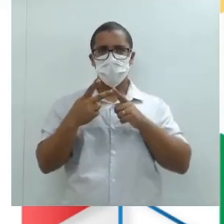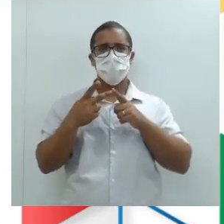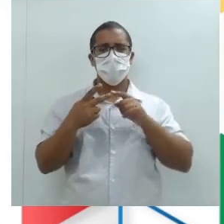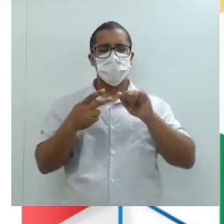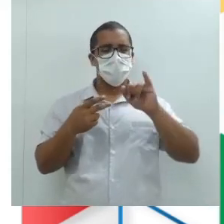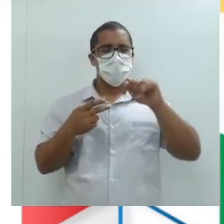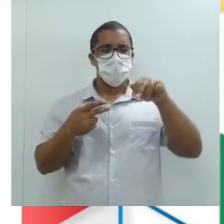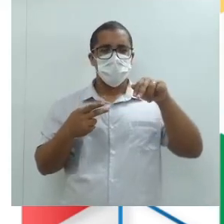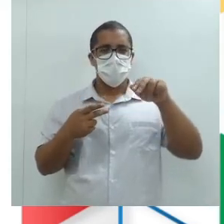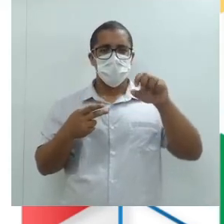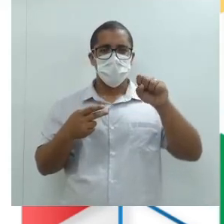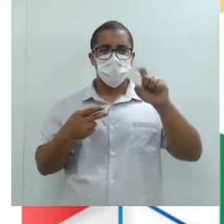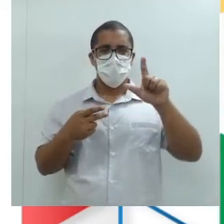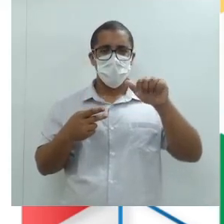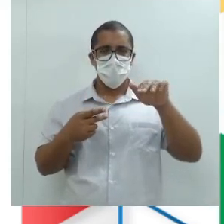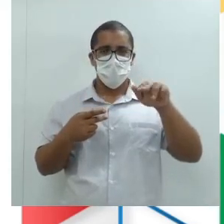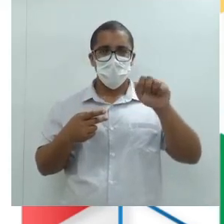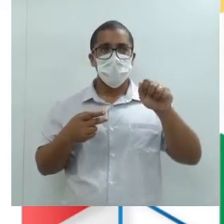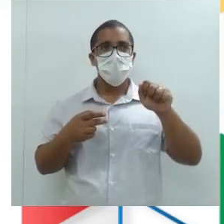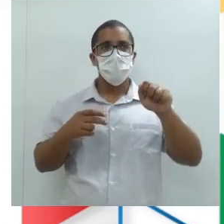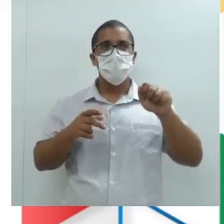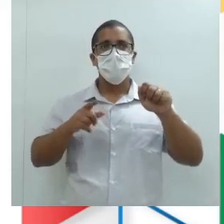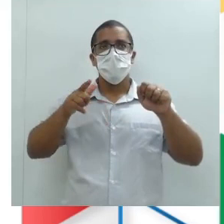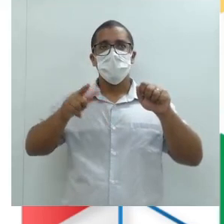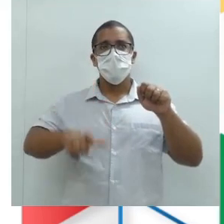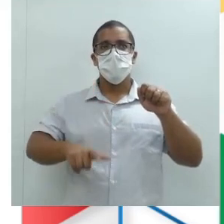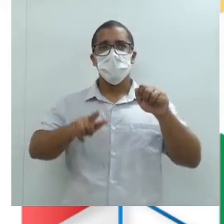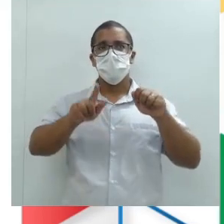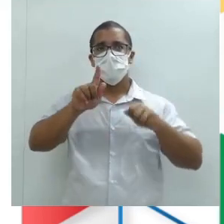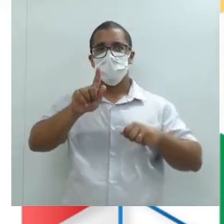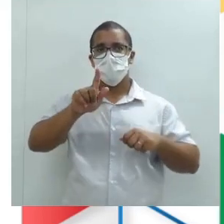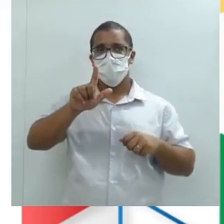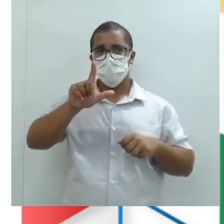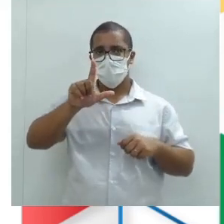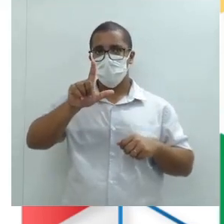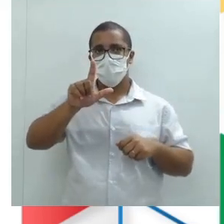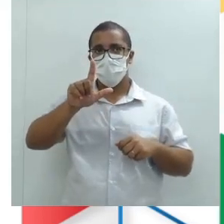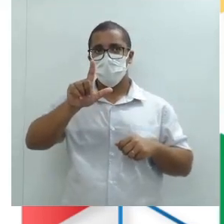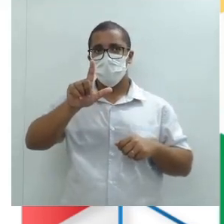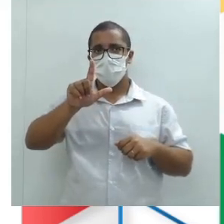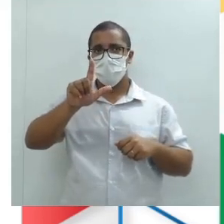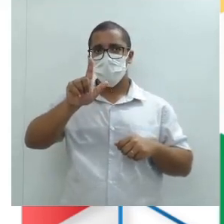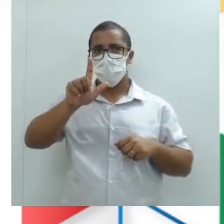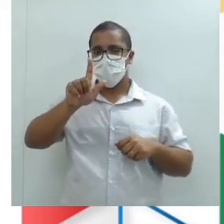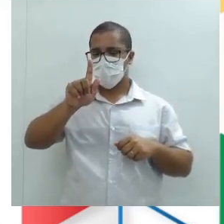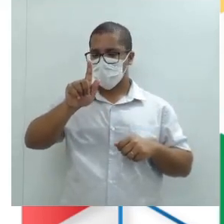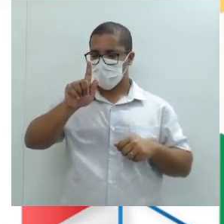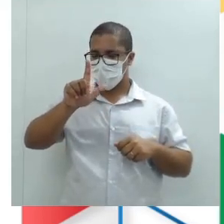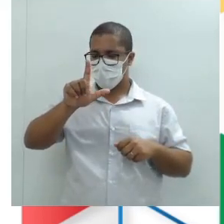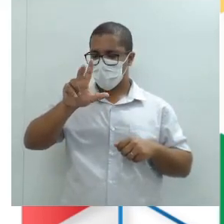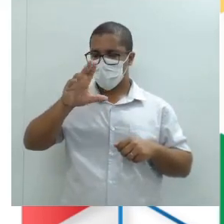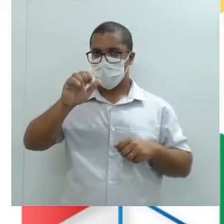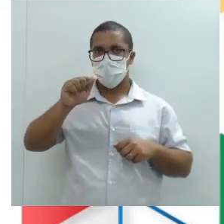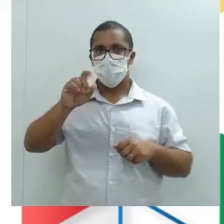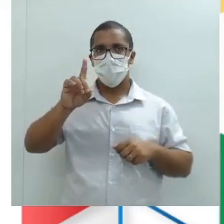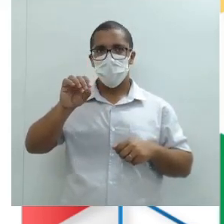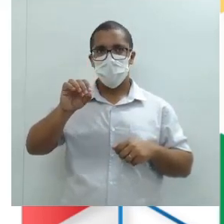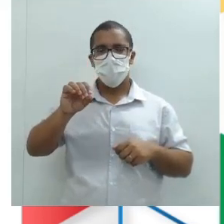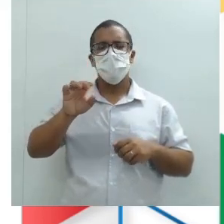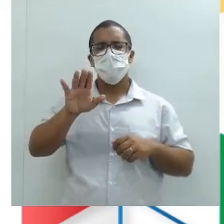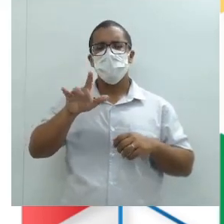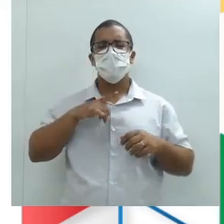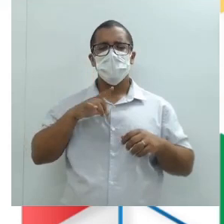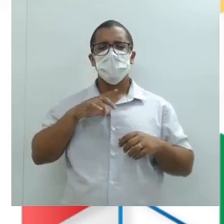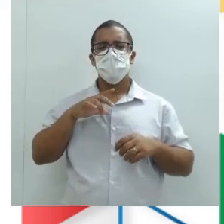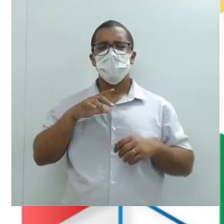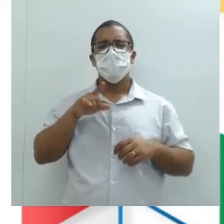e o glucagon, que é também o suco pancreático, o qual não contém hormônios. A insulina